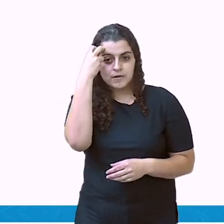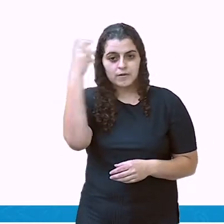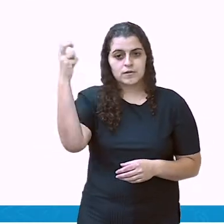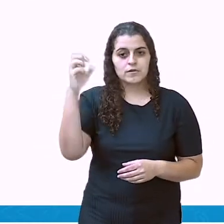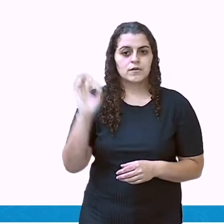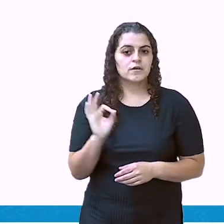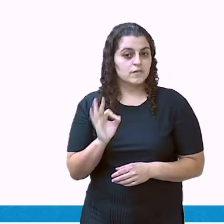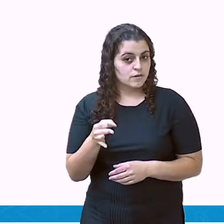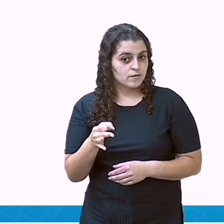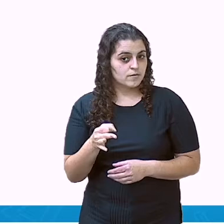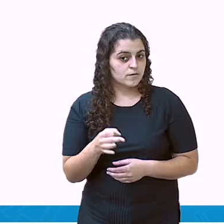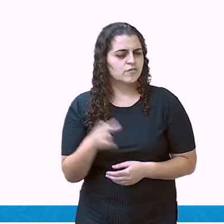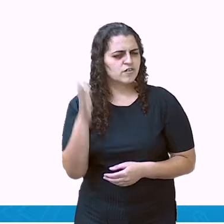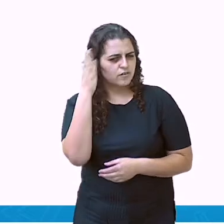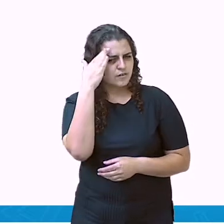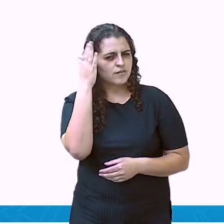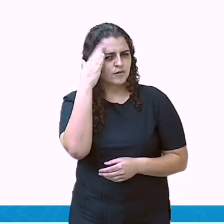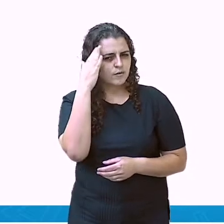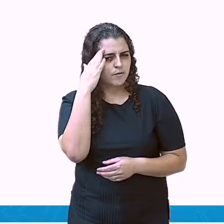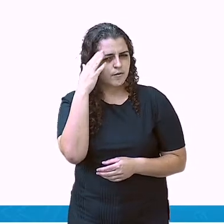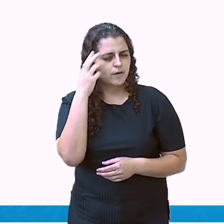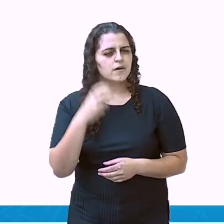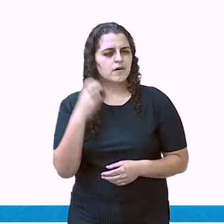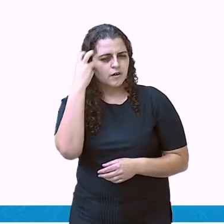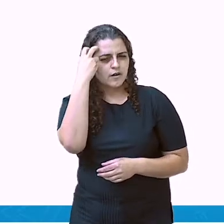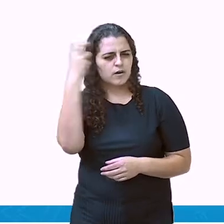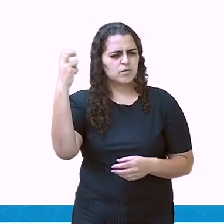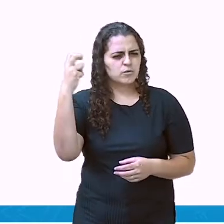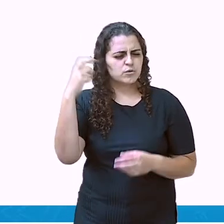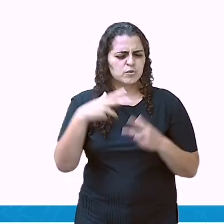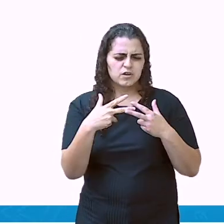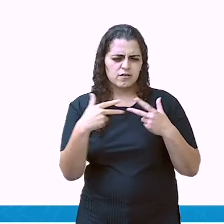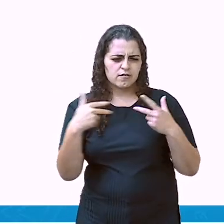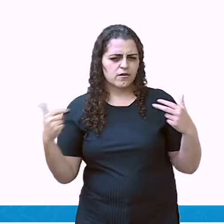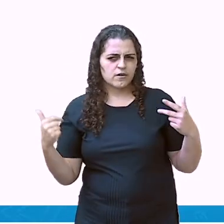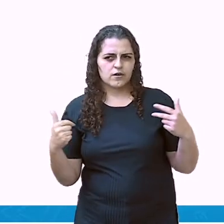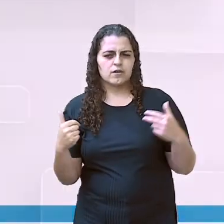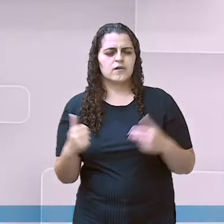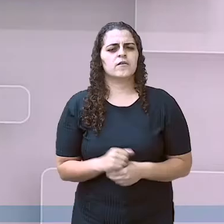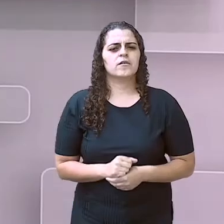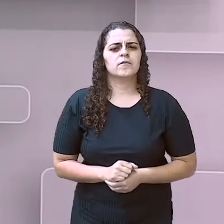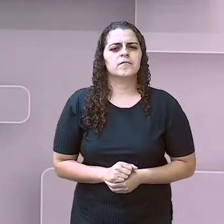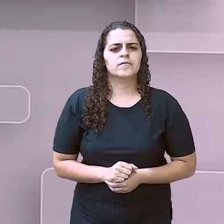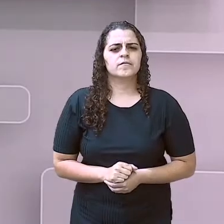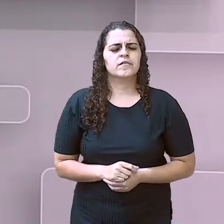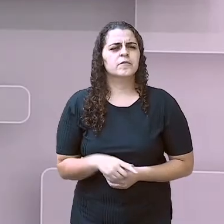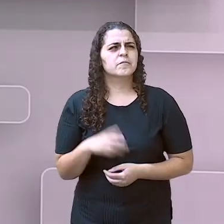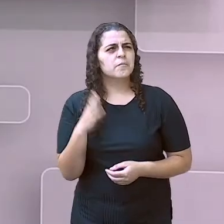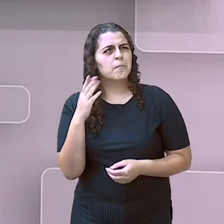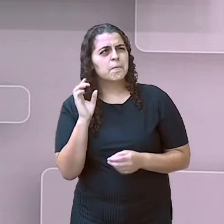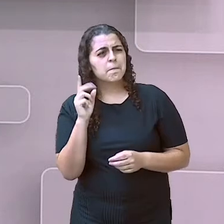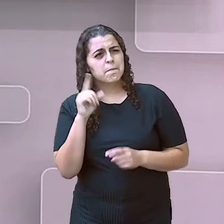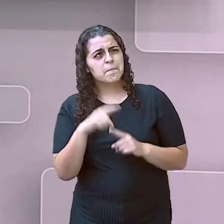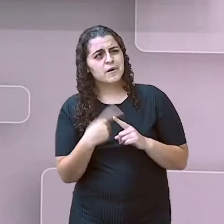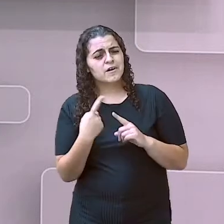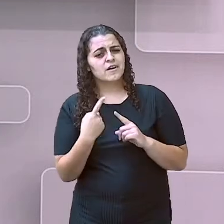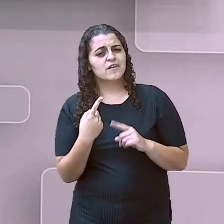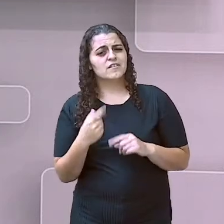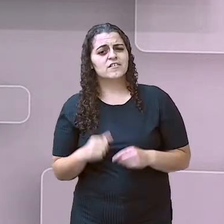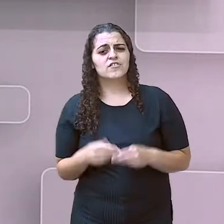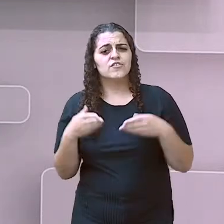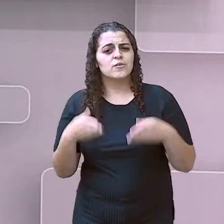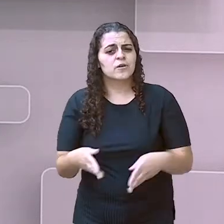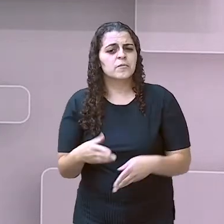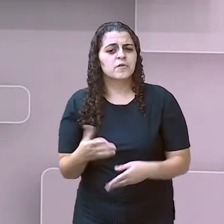certo? A gente sabe que a nossa cultura é muito rica, mas será que eles vieram de